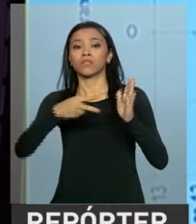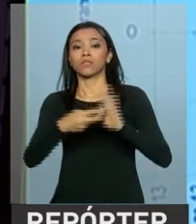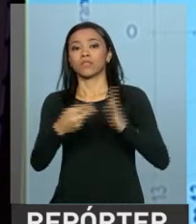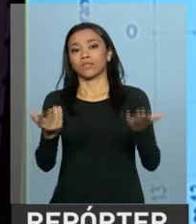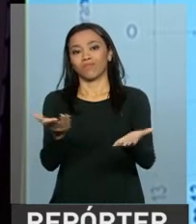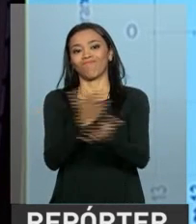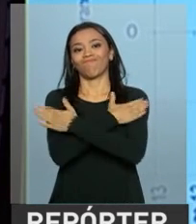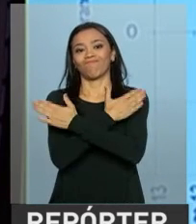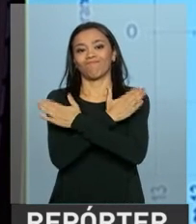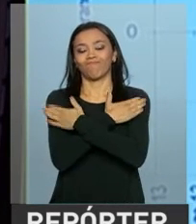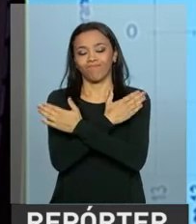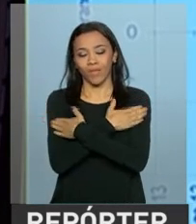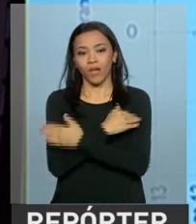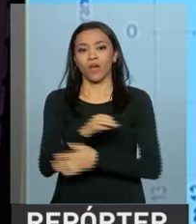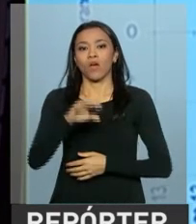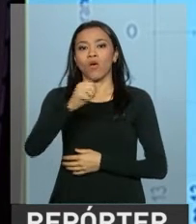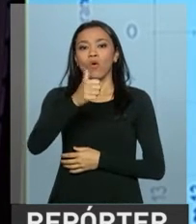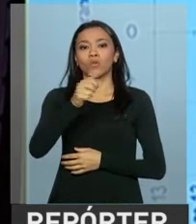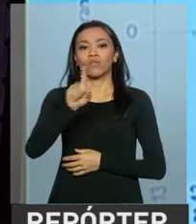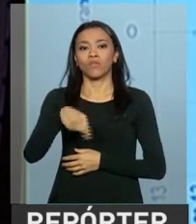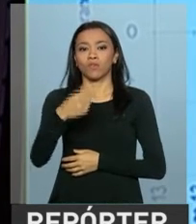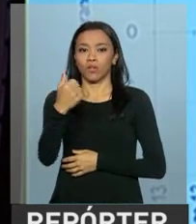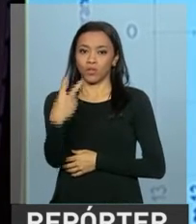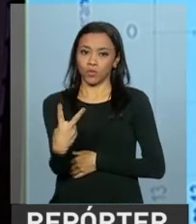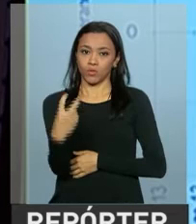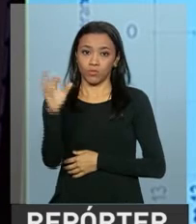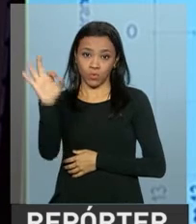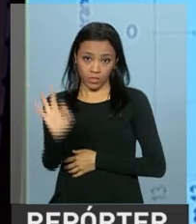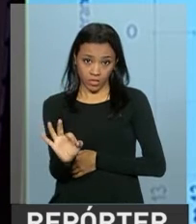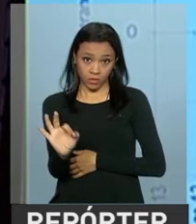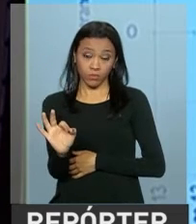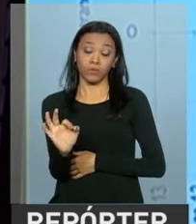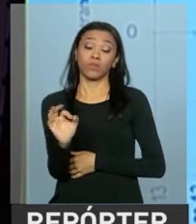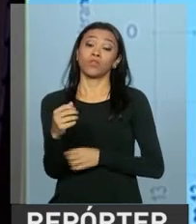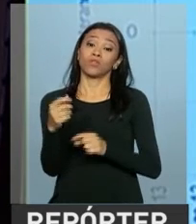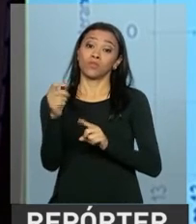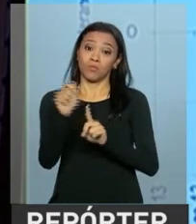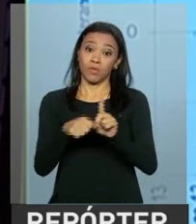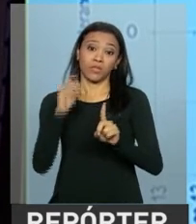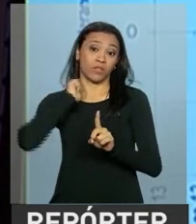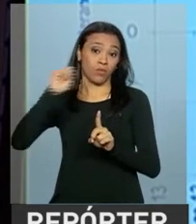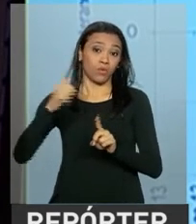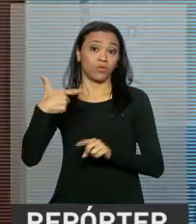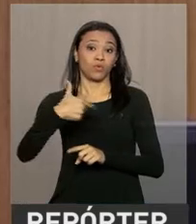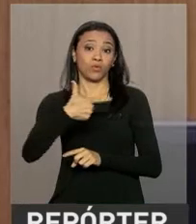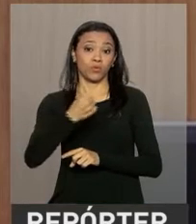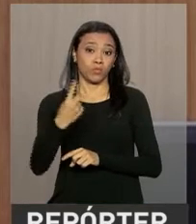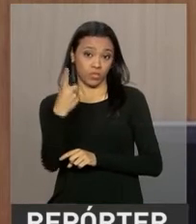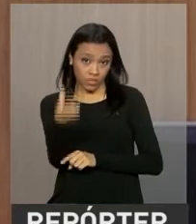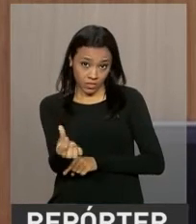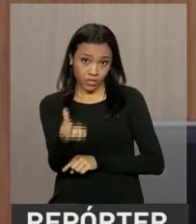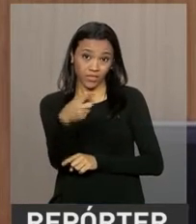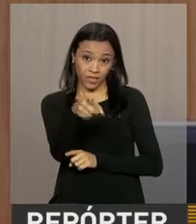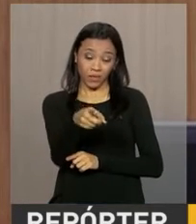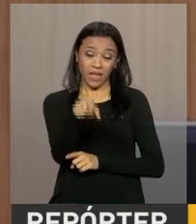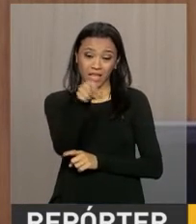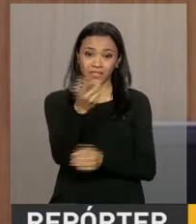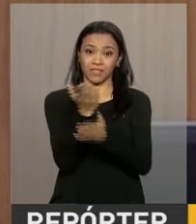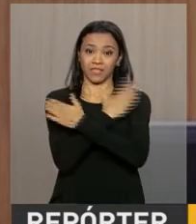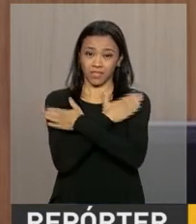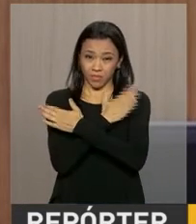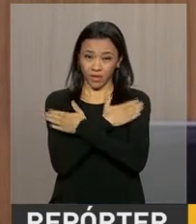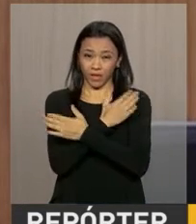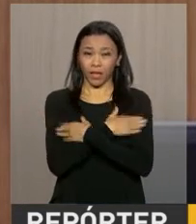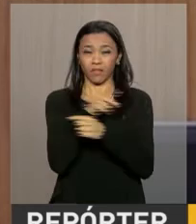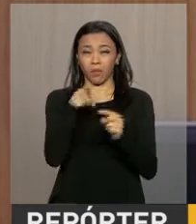11,2% no mês de abril de 2016. Portanto, uma taxa de desemprego